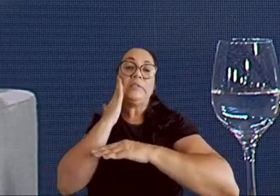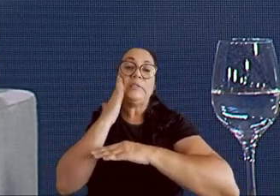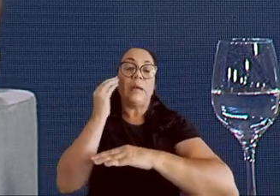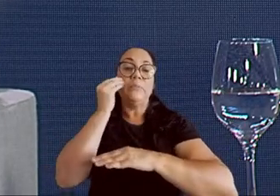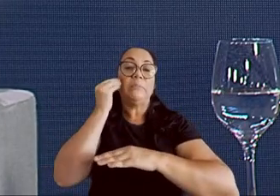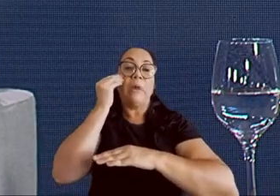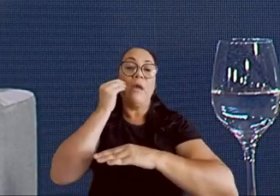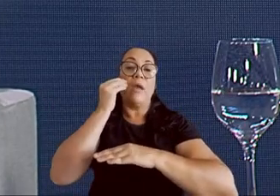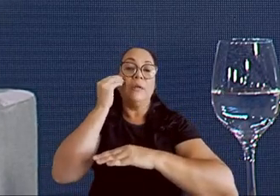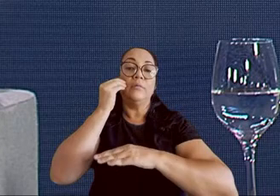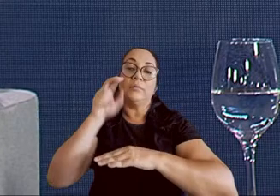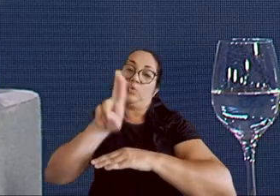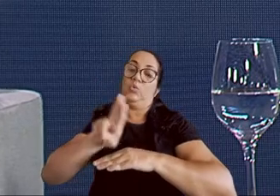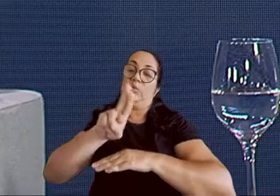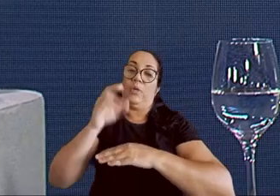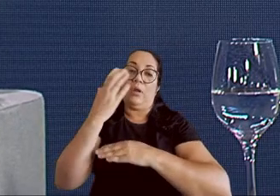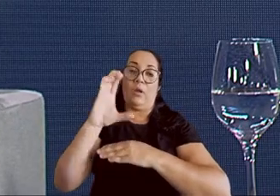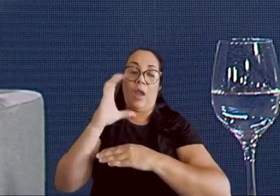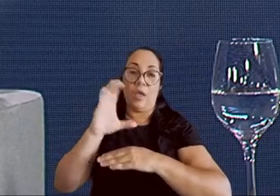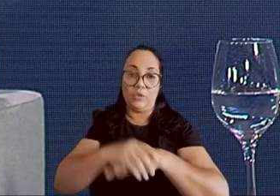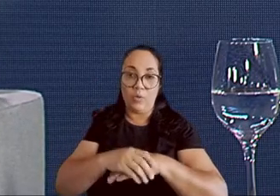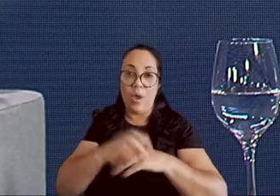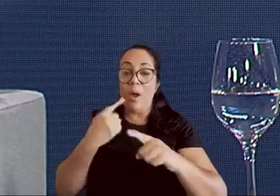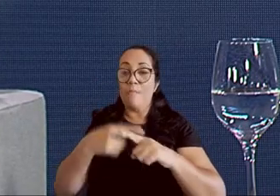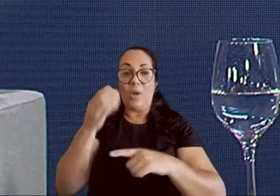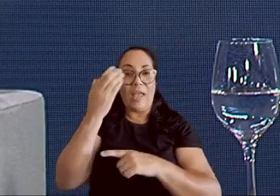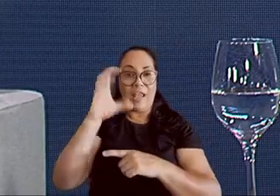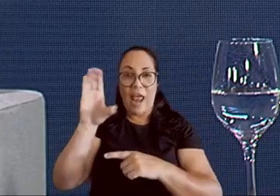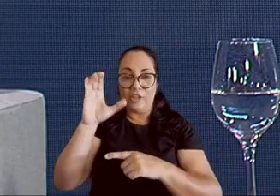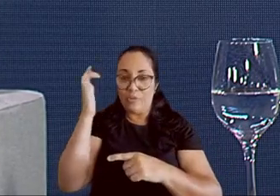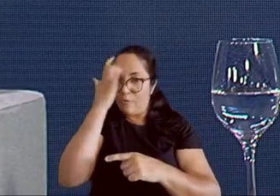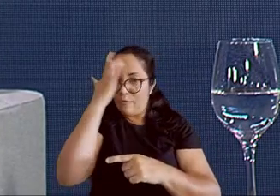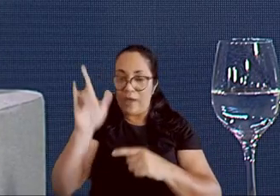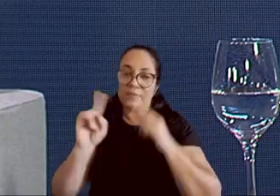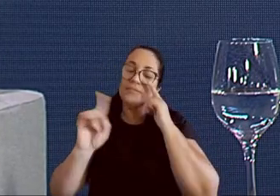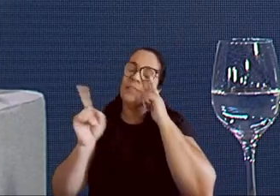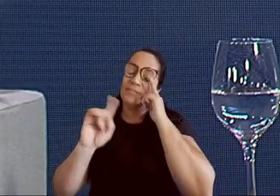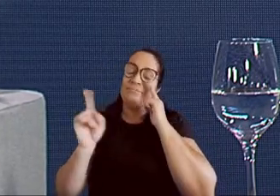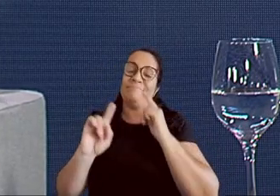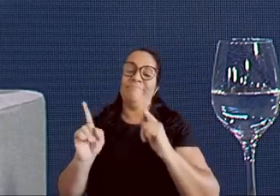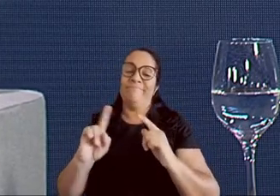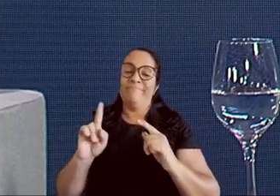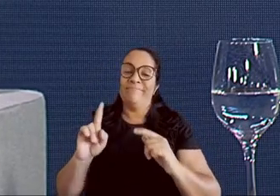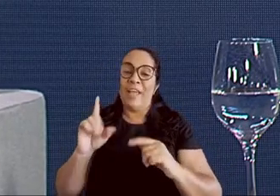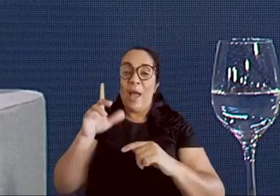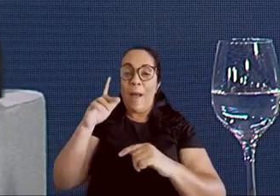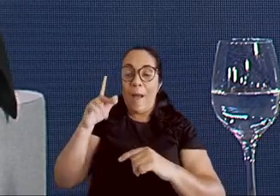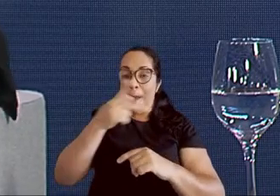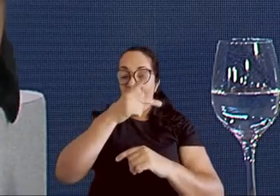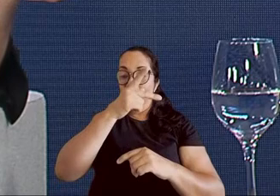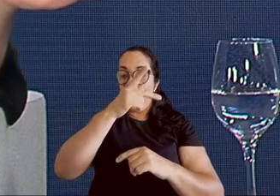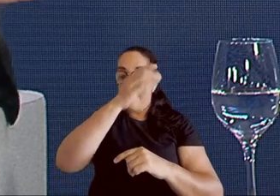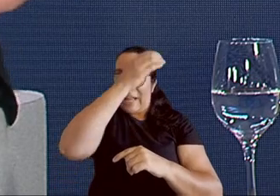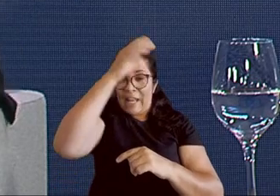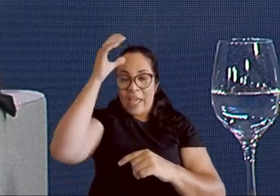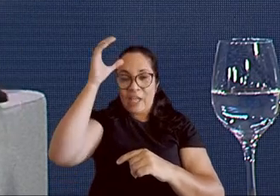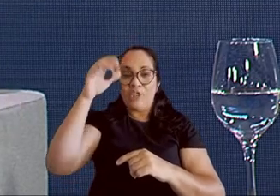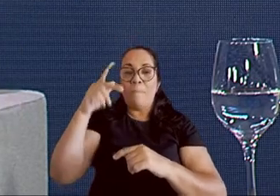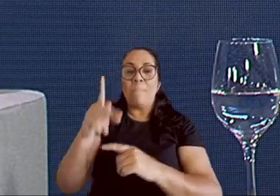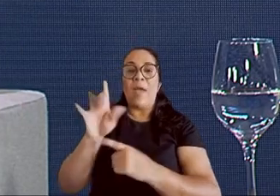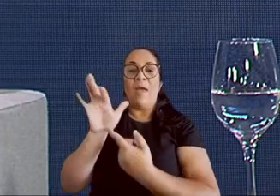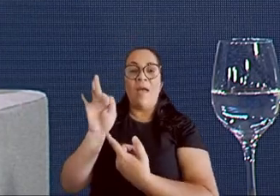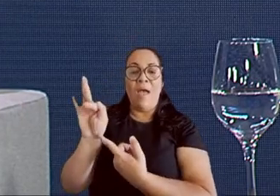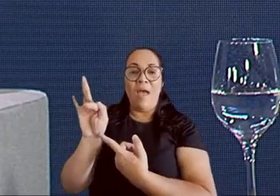crédito não é uma coisa óbvia longe disso a pessoa física sozinha dificilmente consegue ter uma carteira diversificada ponto